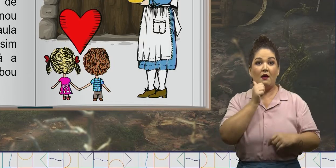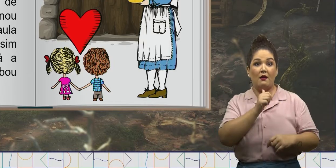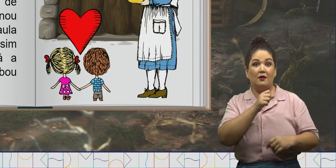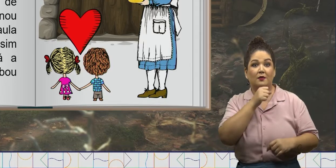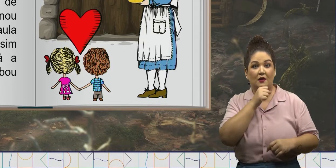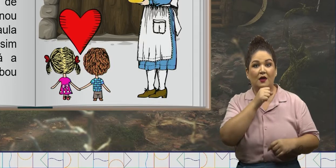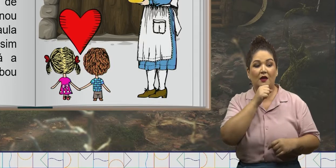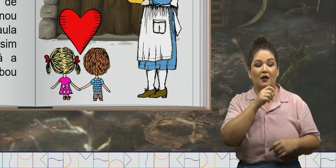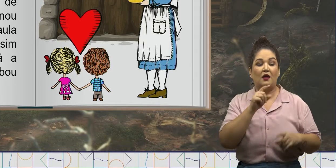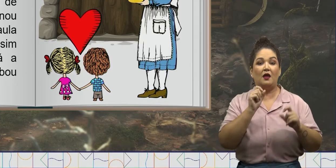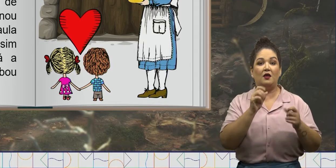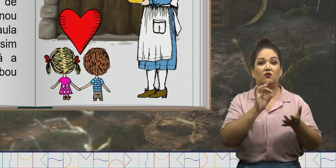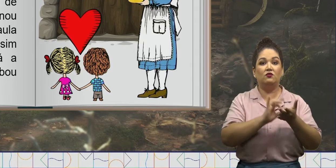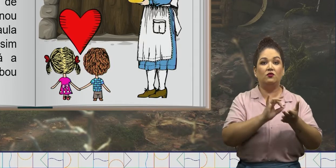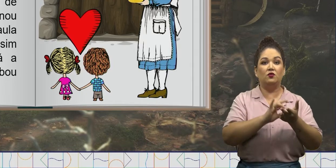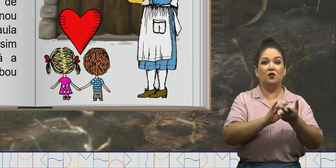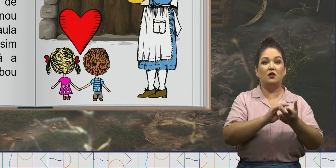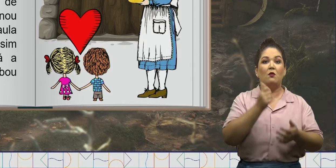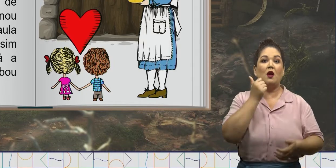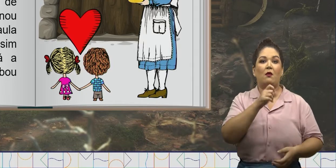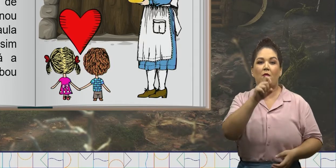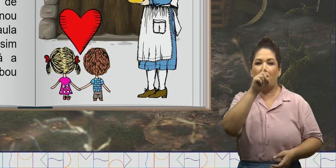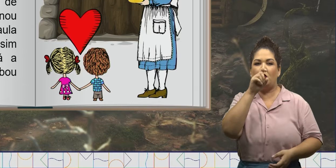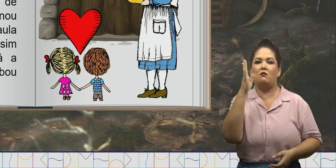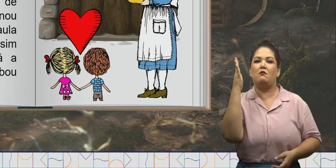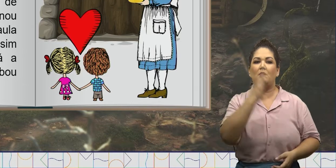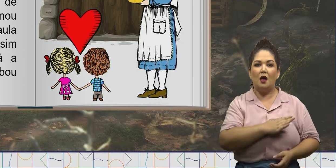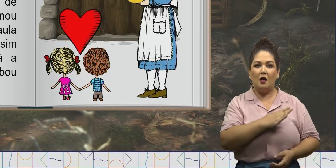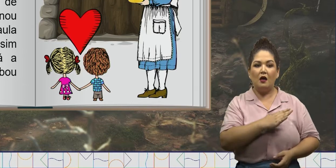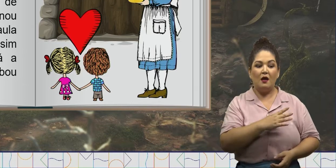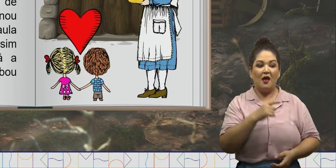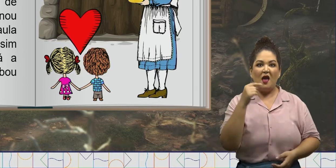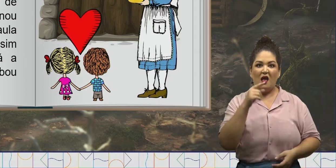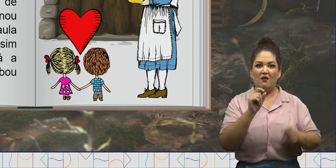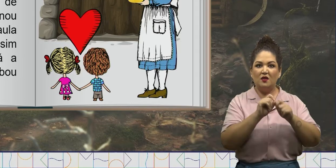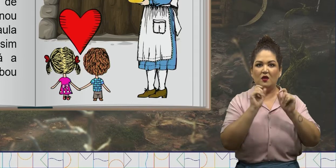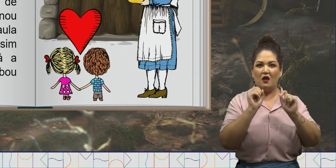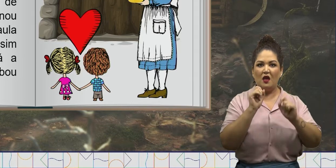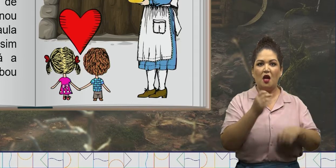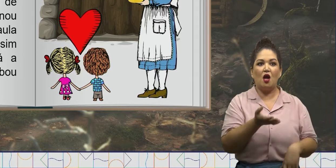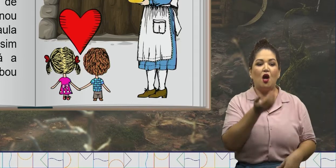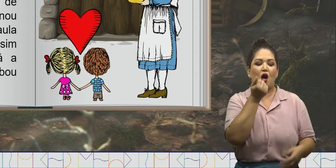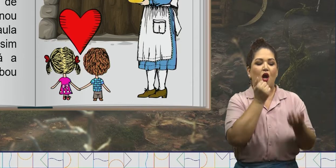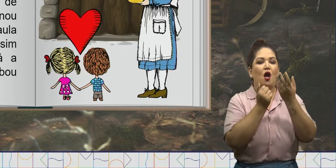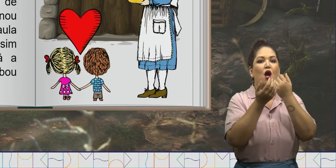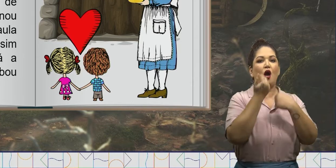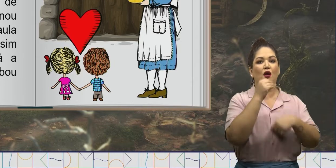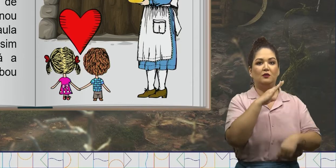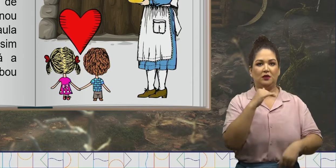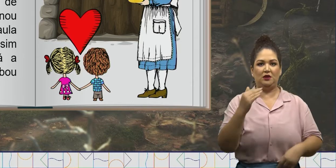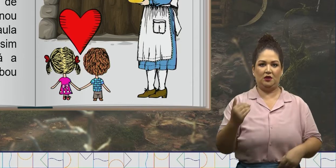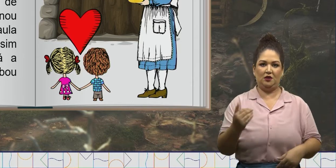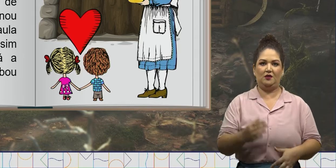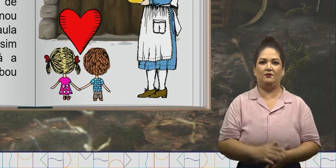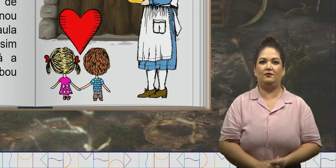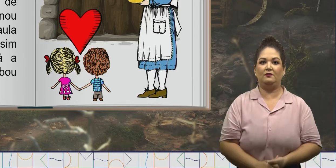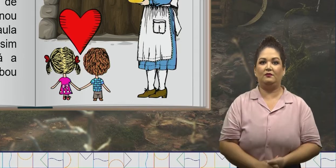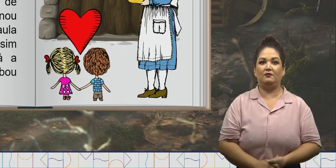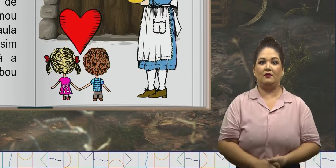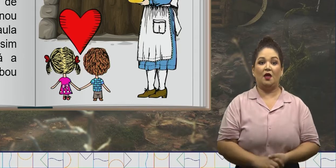que a velhinha era uma bruxa má que se alimentava de criancinhas.